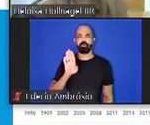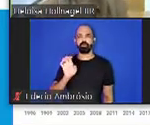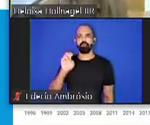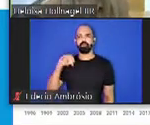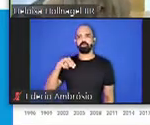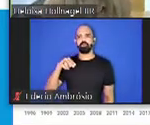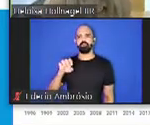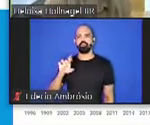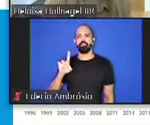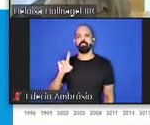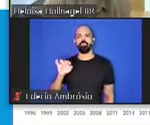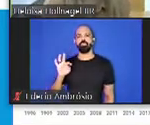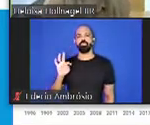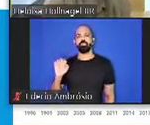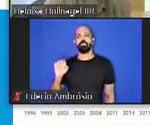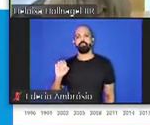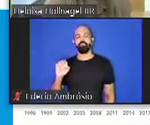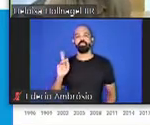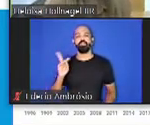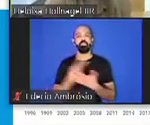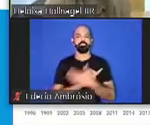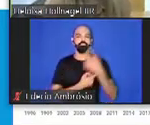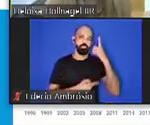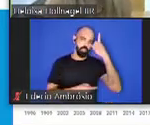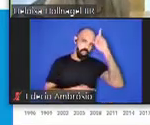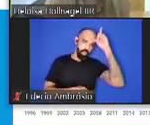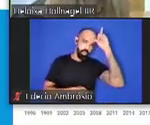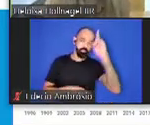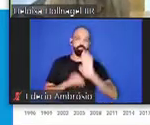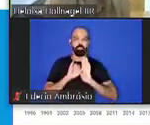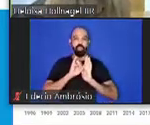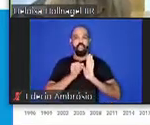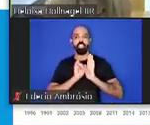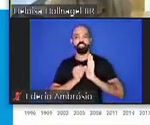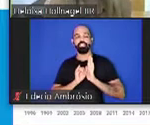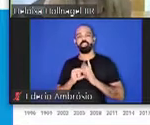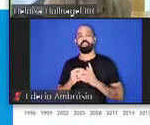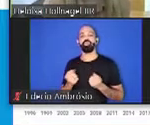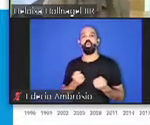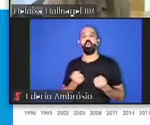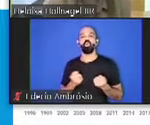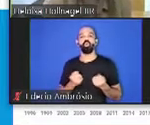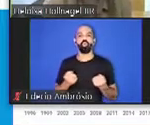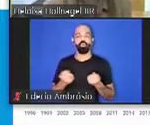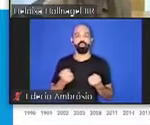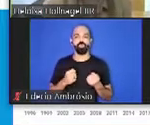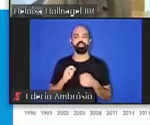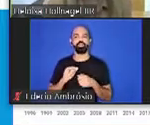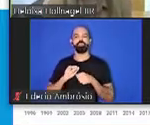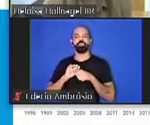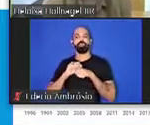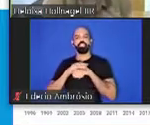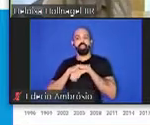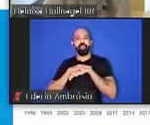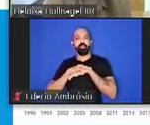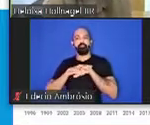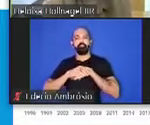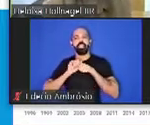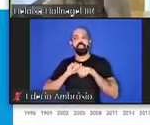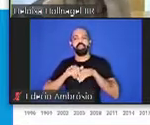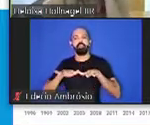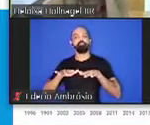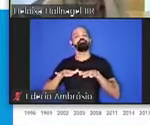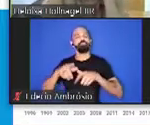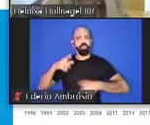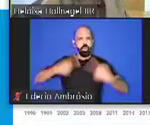a Alemanha, onde o edital, né, de controle de epidemias foi bastante, digamos,